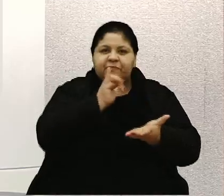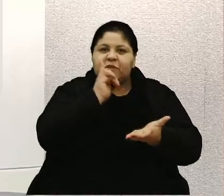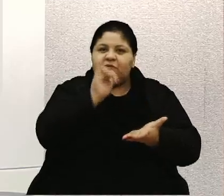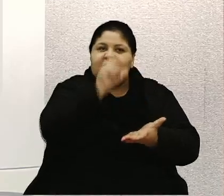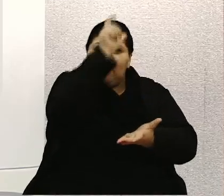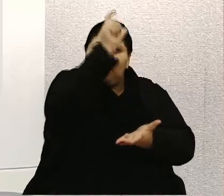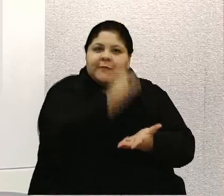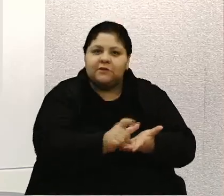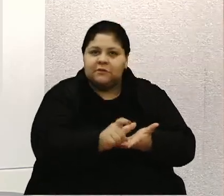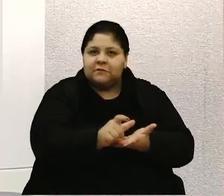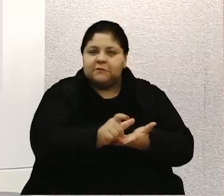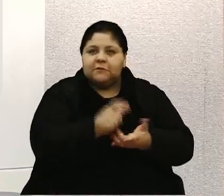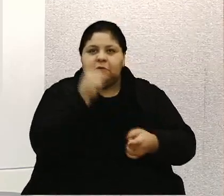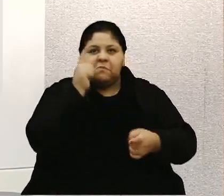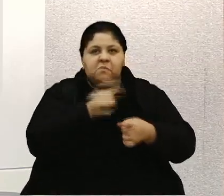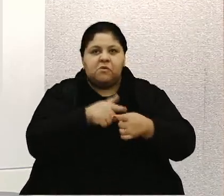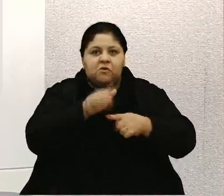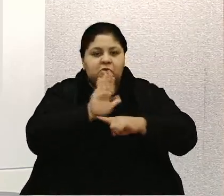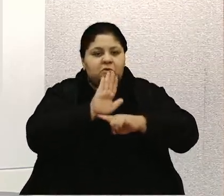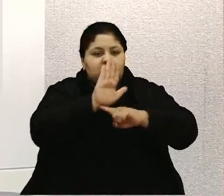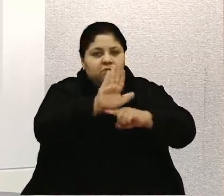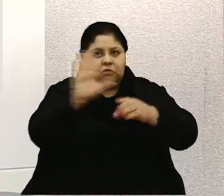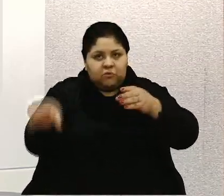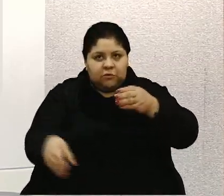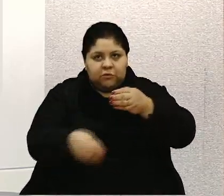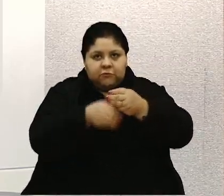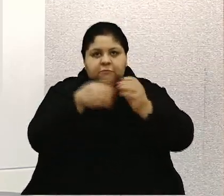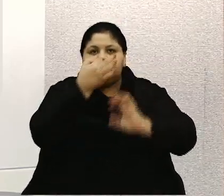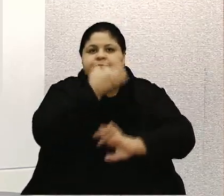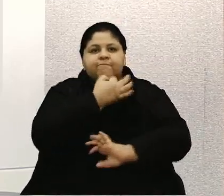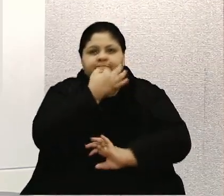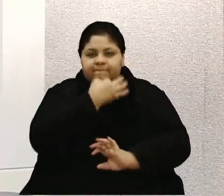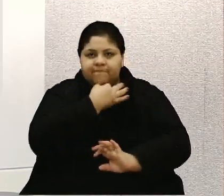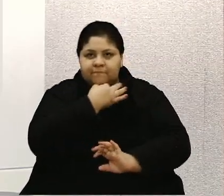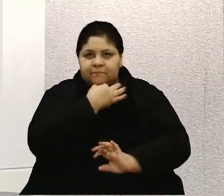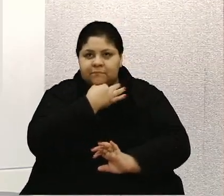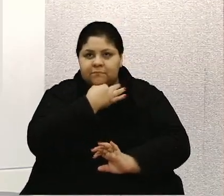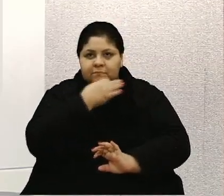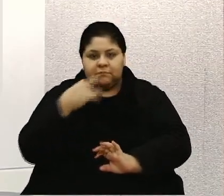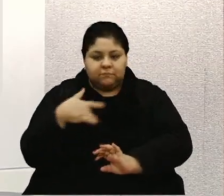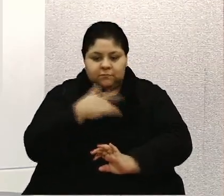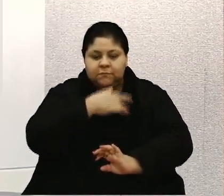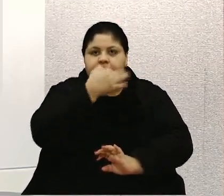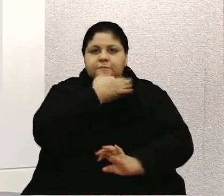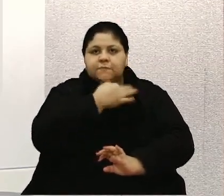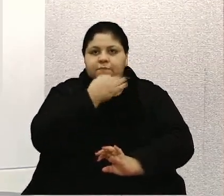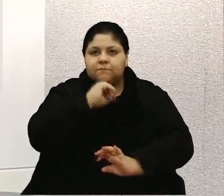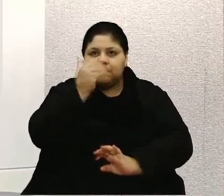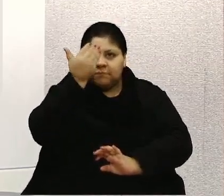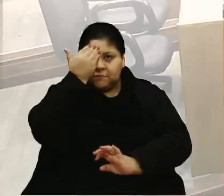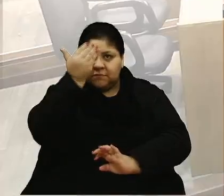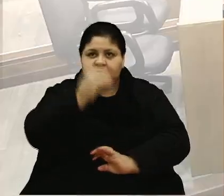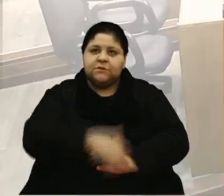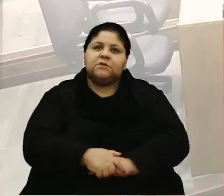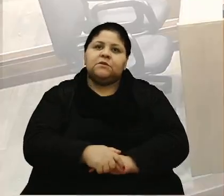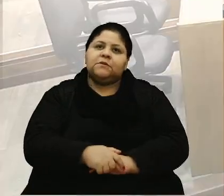pessoa dele, porque ele muito ajuda com emendas parlamentares Caxias do Sul, até a saúde de Caxias do Sul. Muito obrigado.